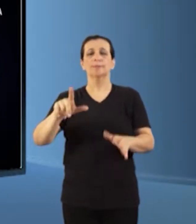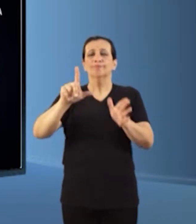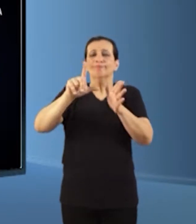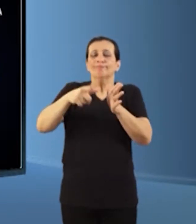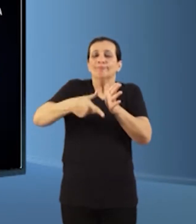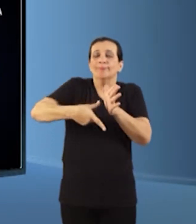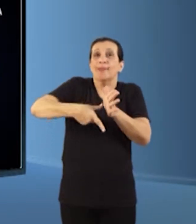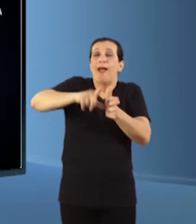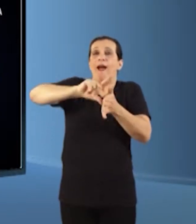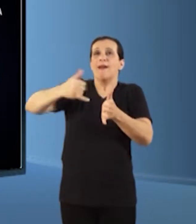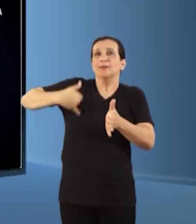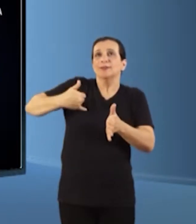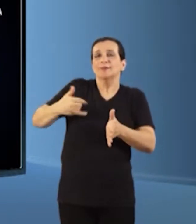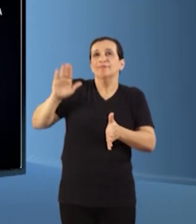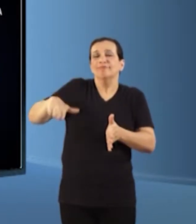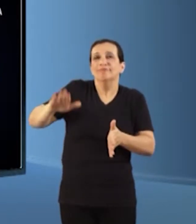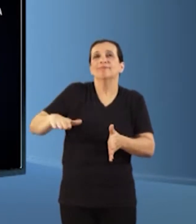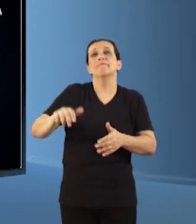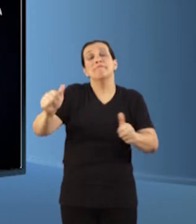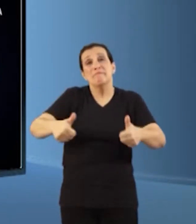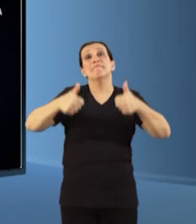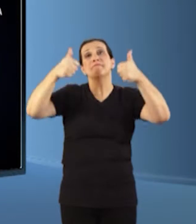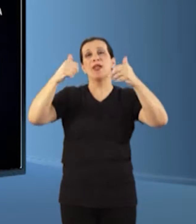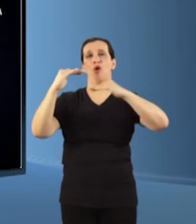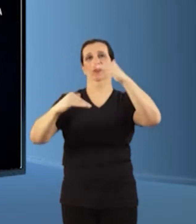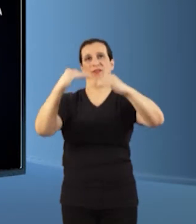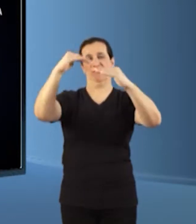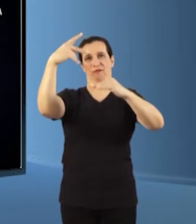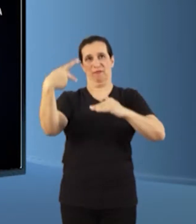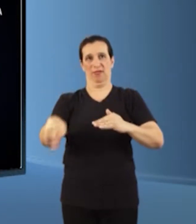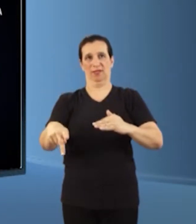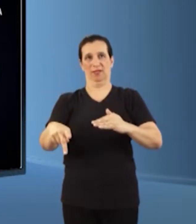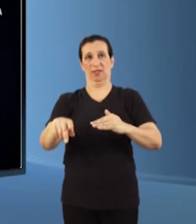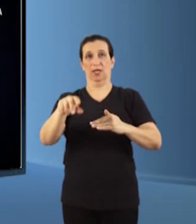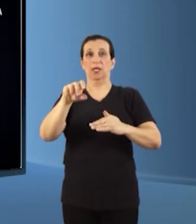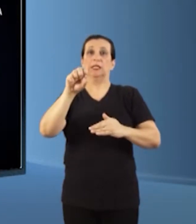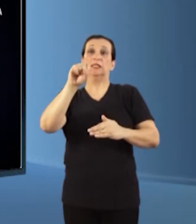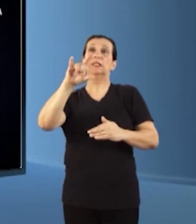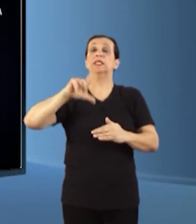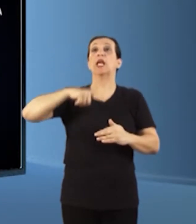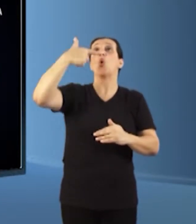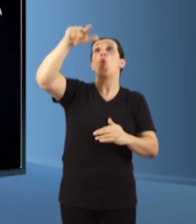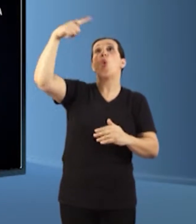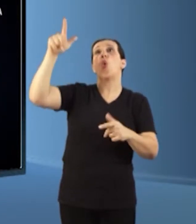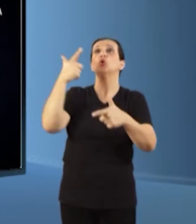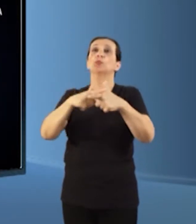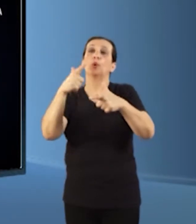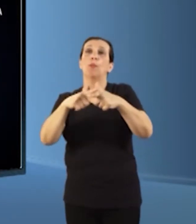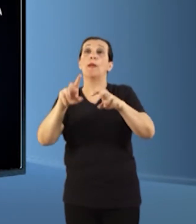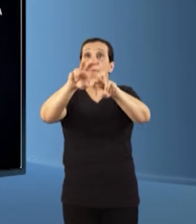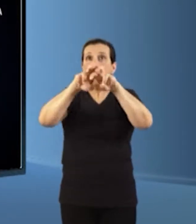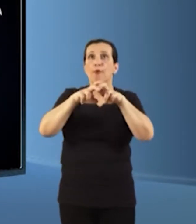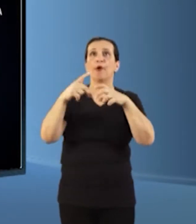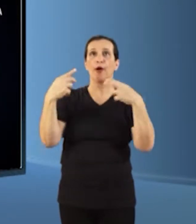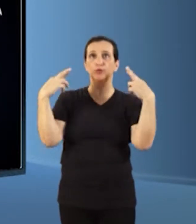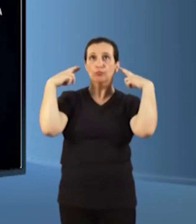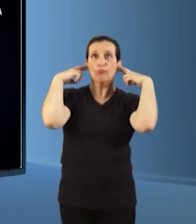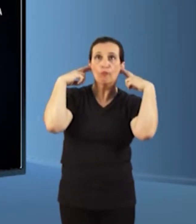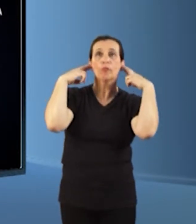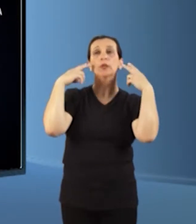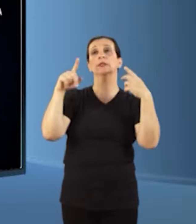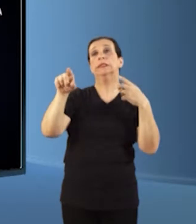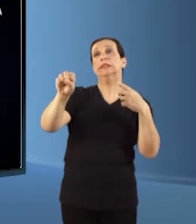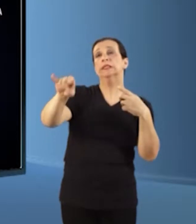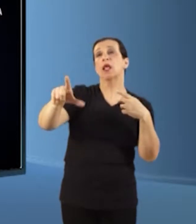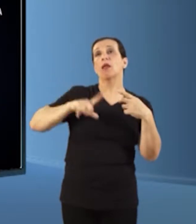mais cedo ela for implantada, melhor será esse seu desenvolvimento. Se há outros comprometimentos associados à deficiência